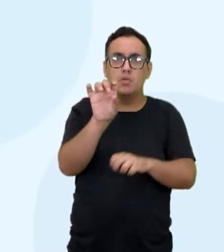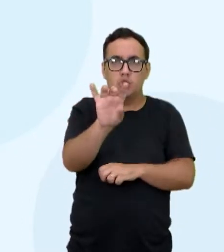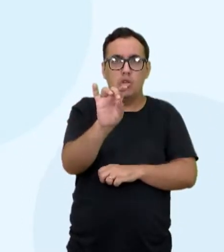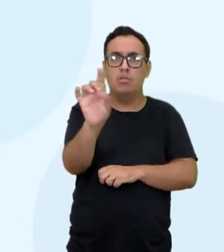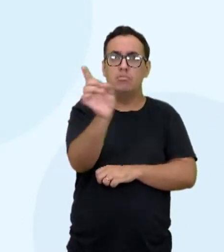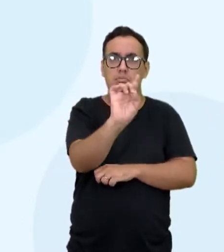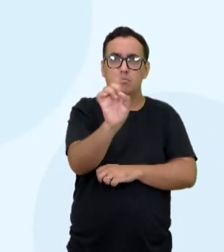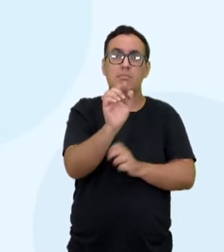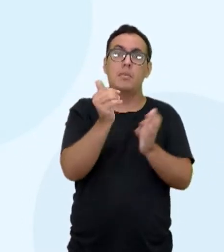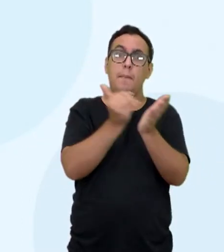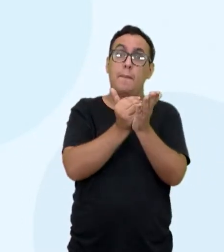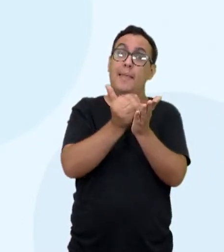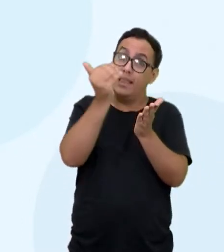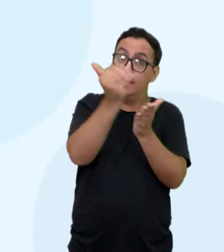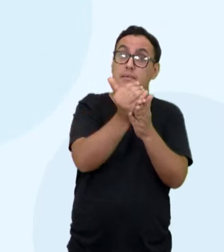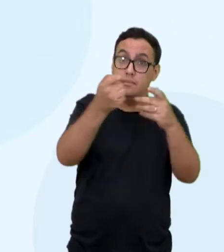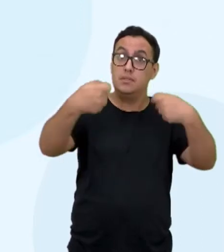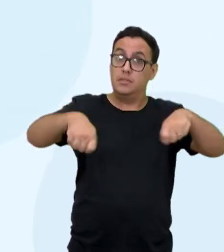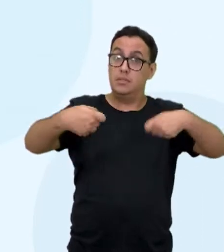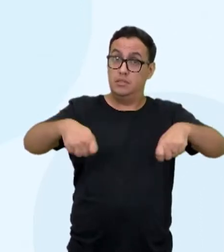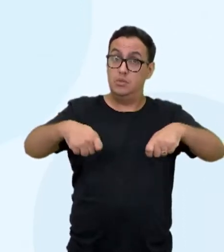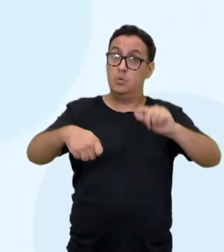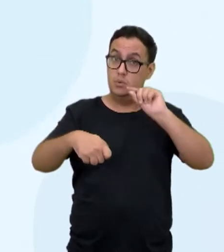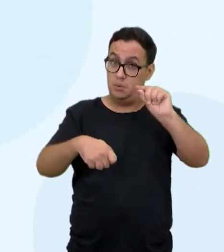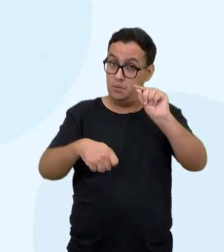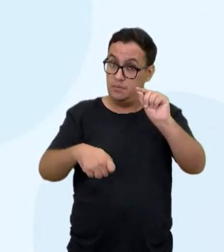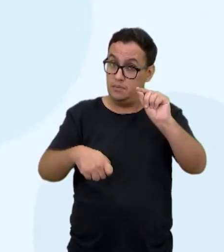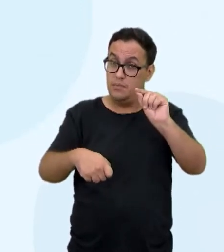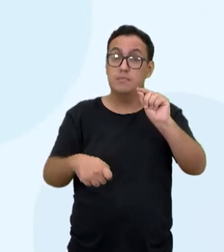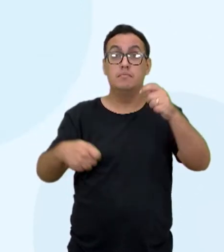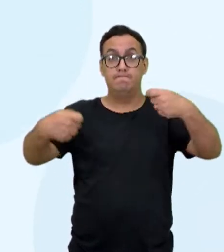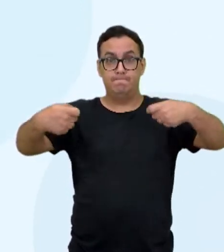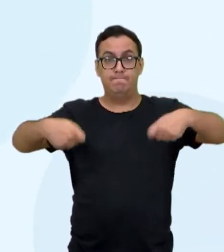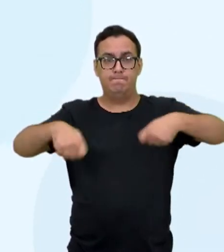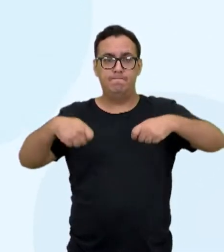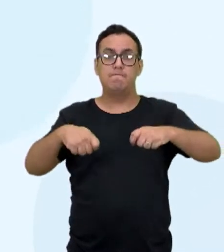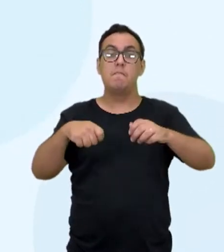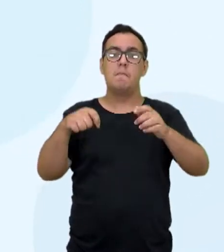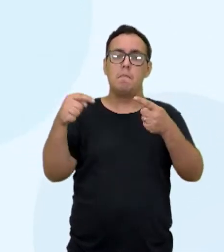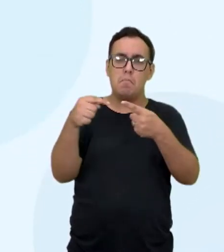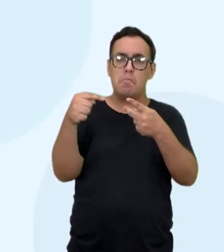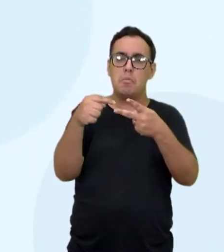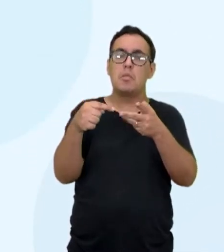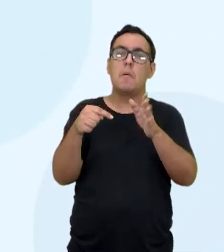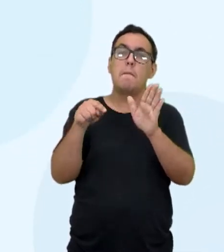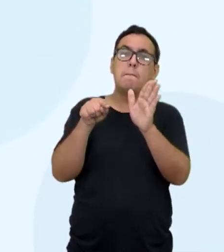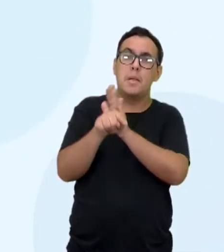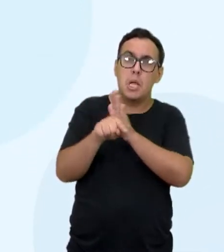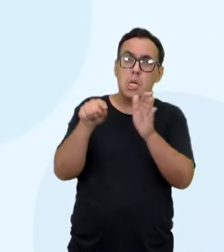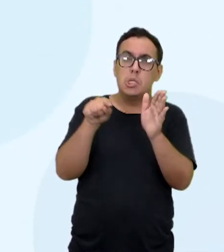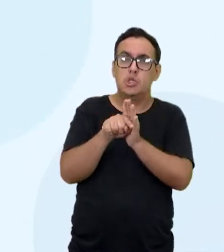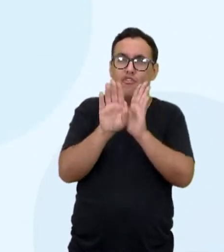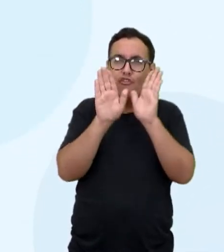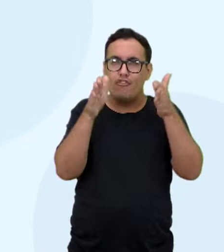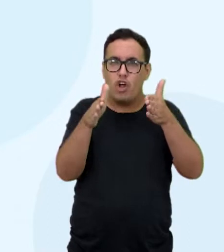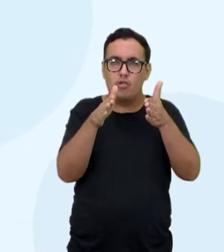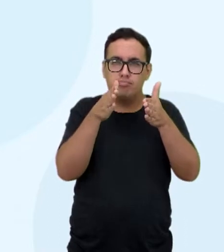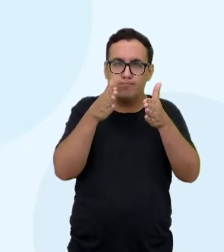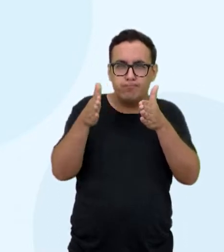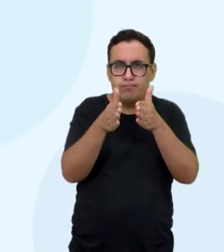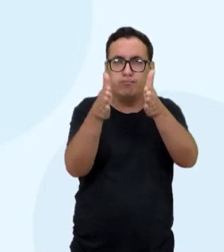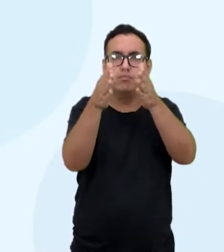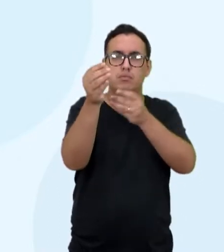esse tema, esse assunto, é interessante também que eu tenha algumas perguntas orientadoras que vão me